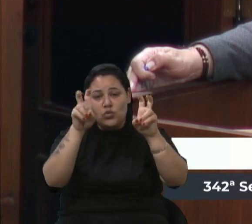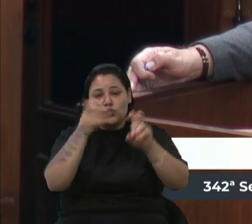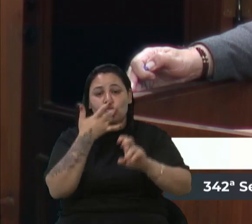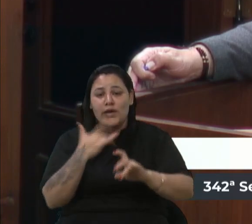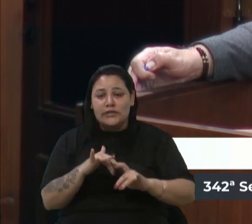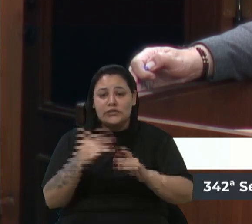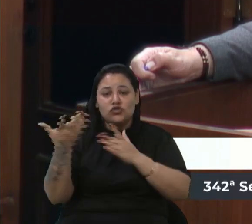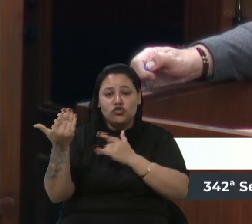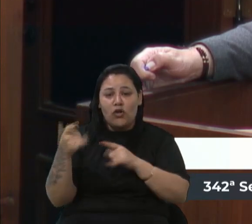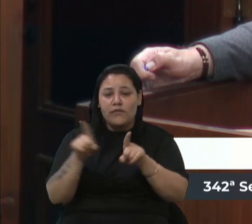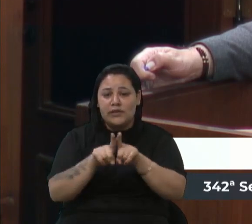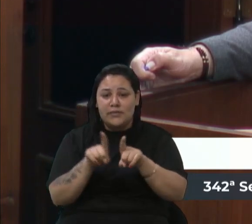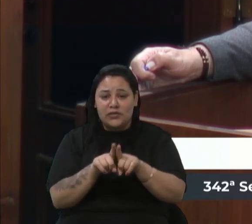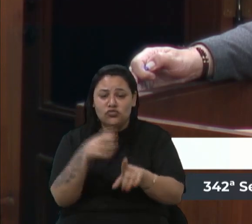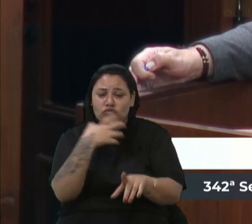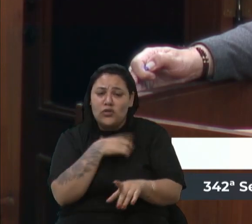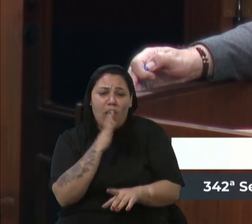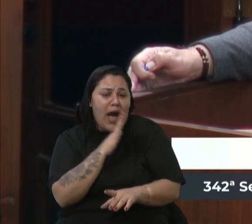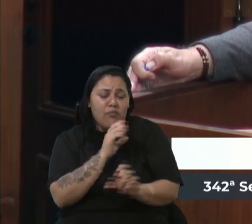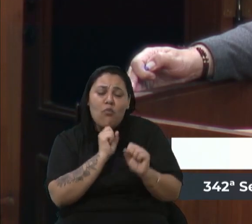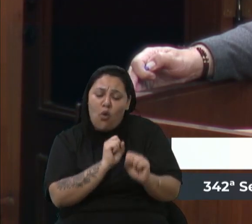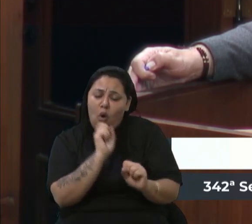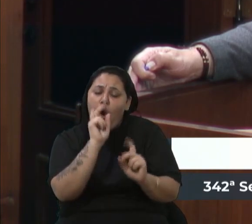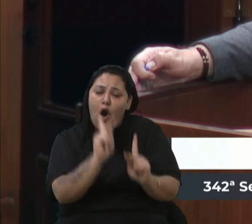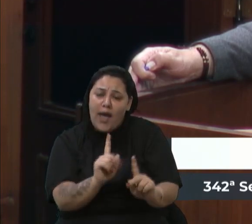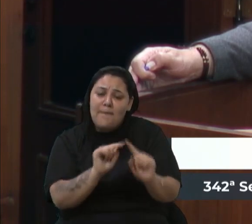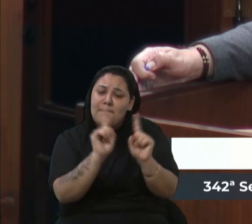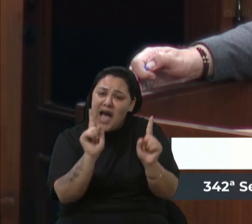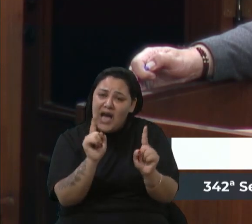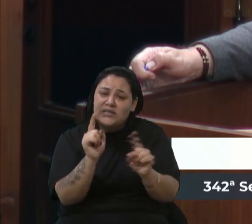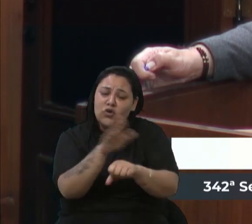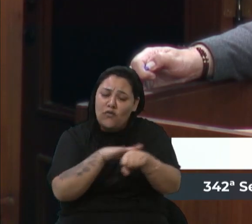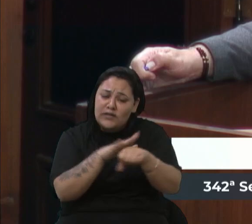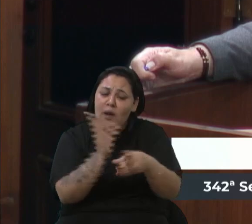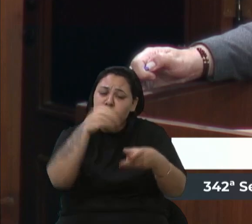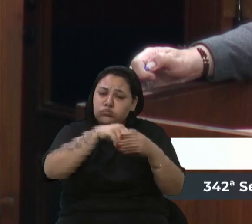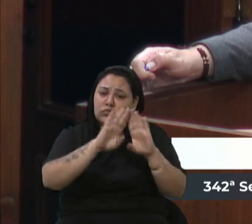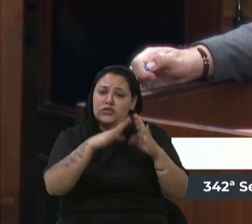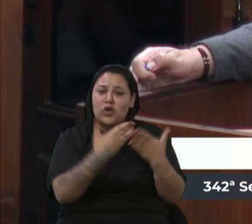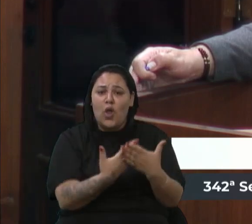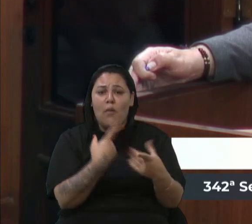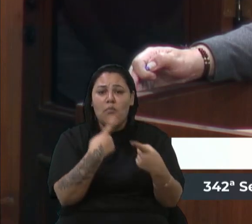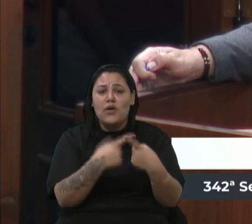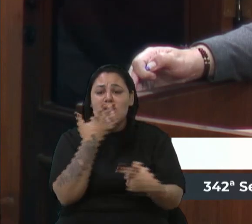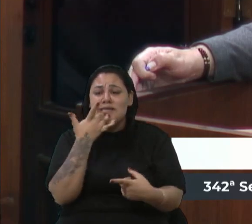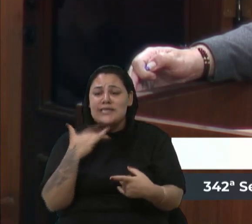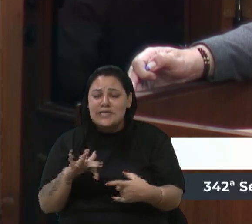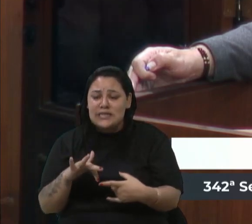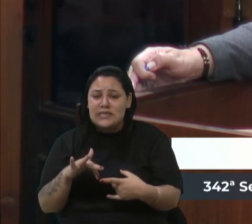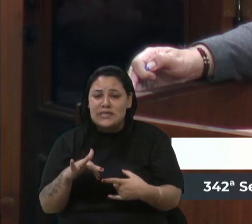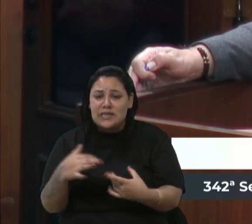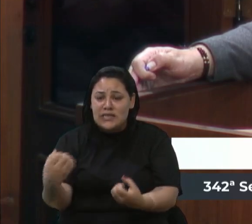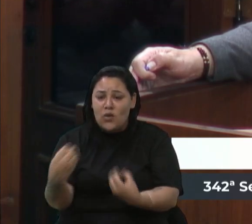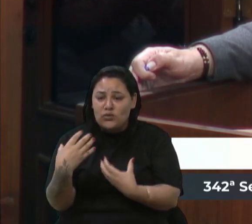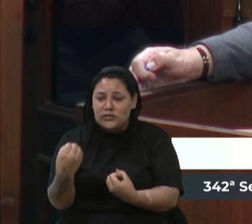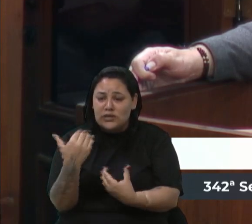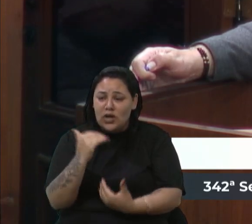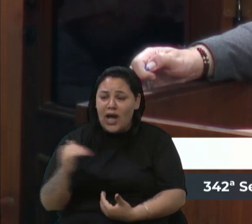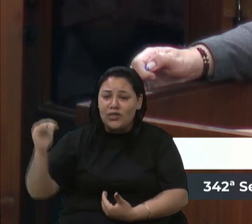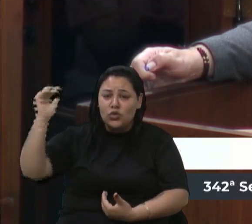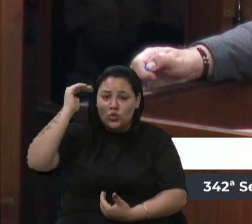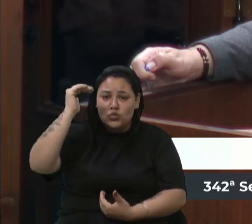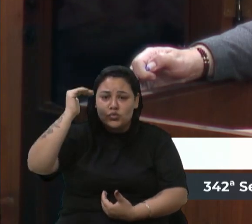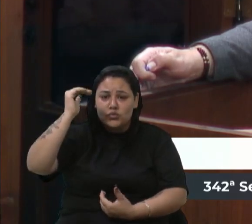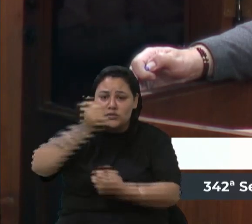forma transversal, tratem mais desse assunto com os seus alunos, porque são as crianças que estão educando os adultos na questão